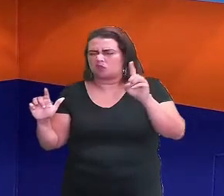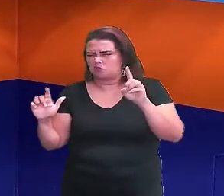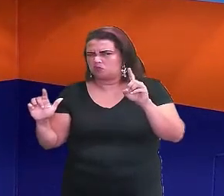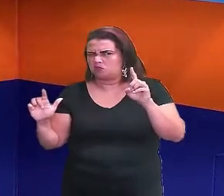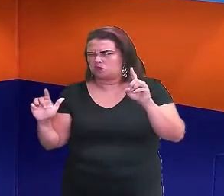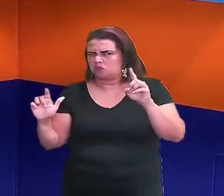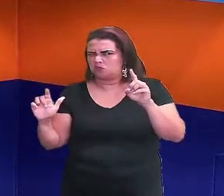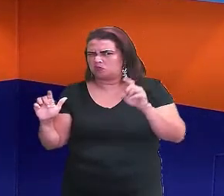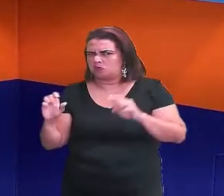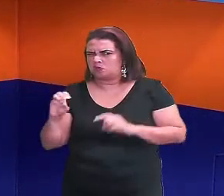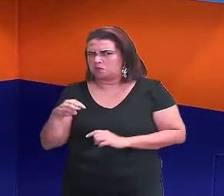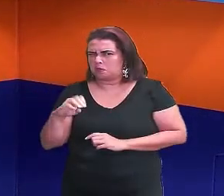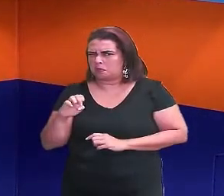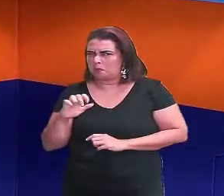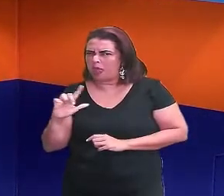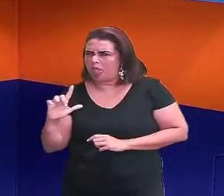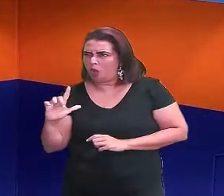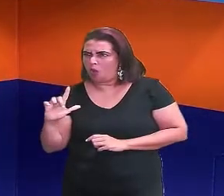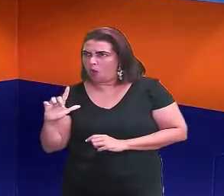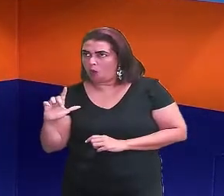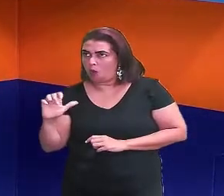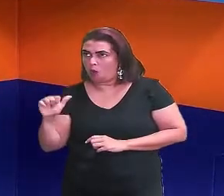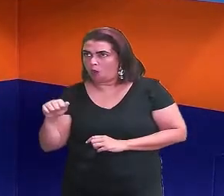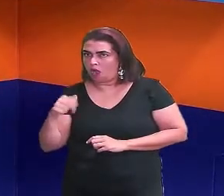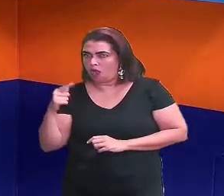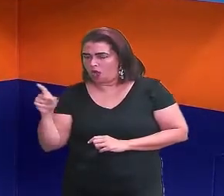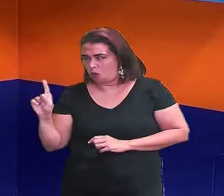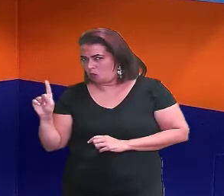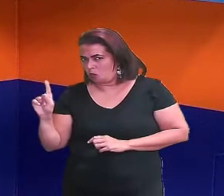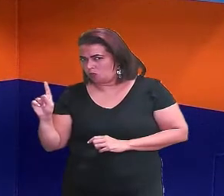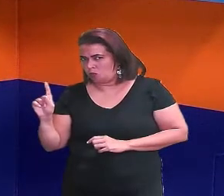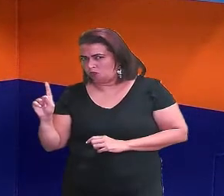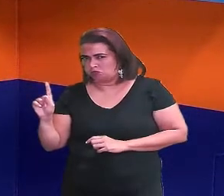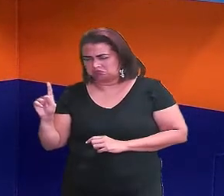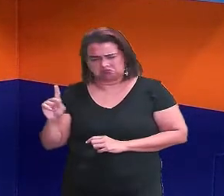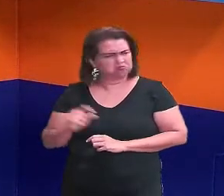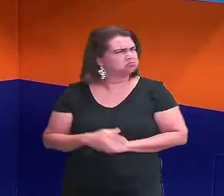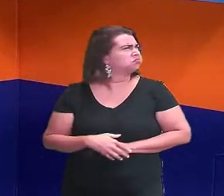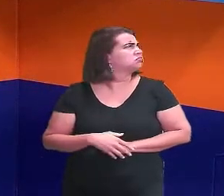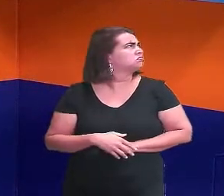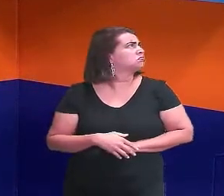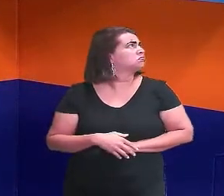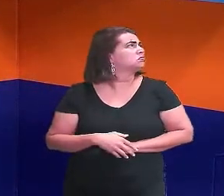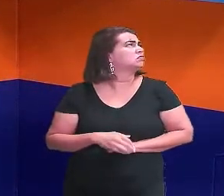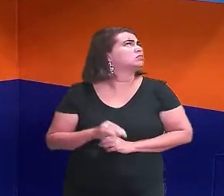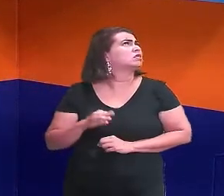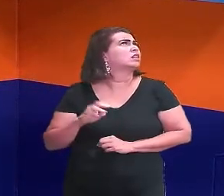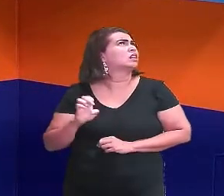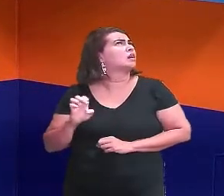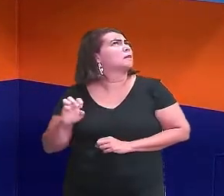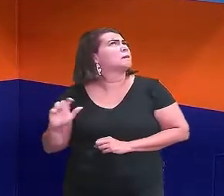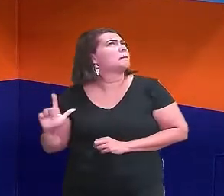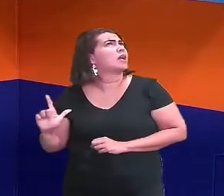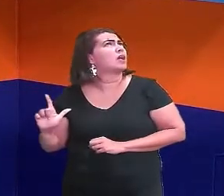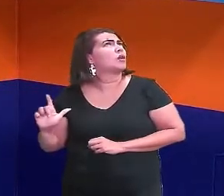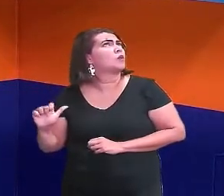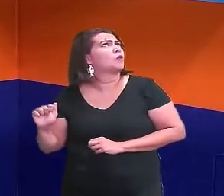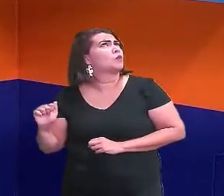correto? Tá não, né, gente? Pelo amor de Deus, não diga que tá certo não, porque a gente não fala melão, a gente